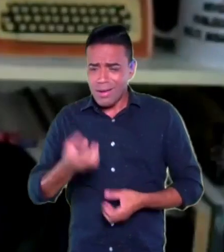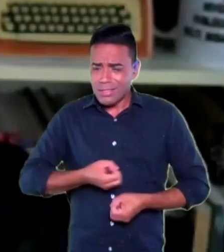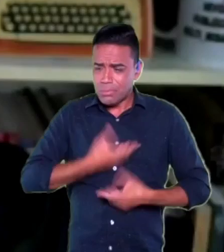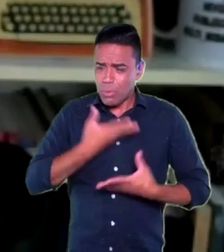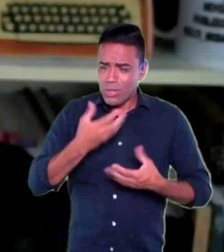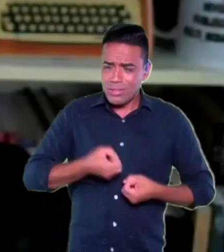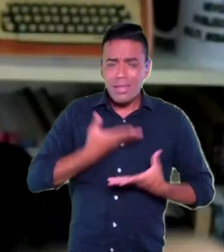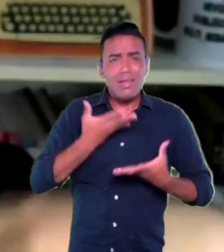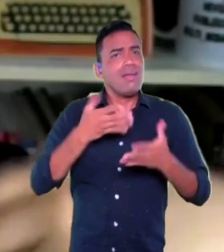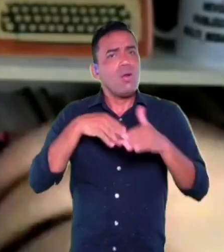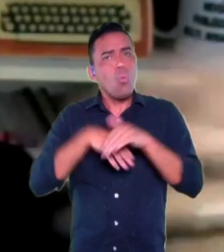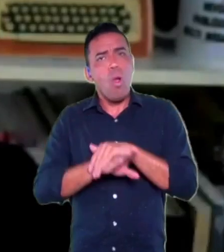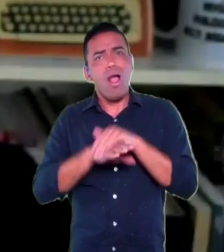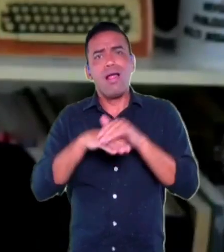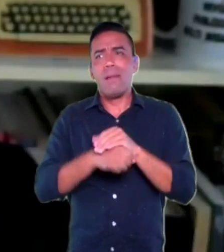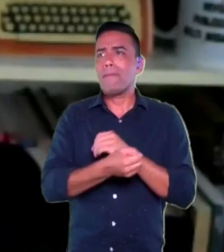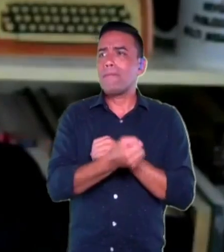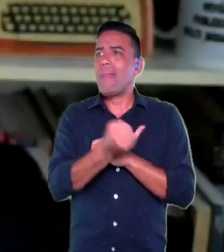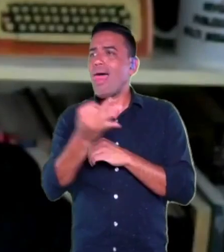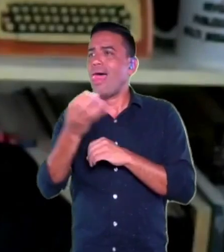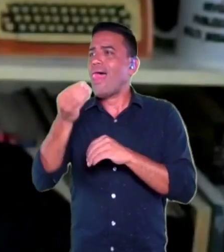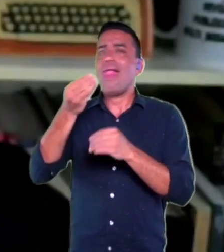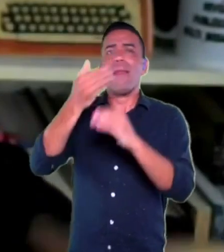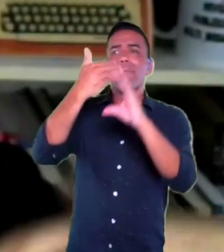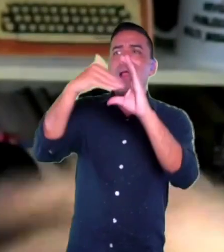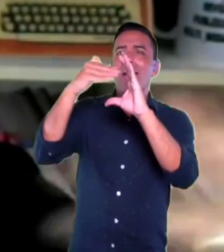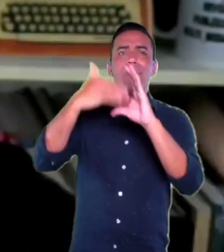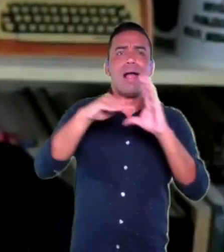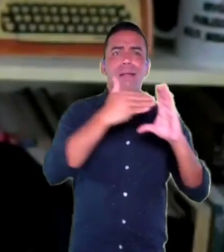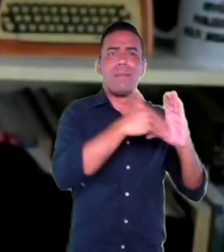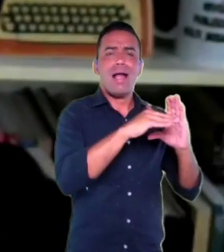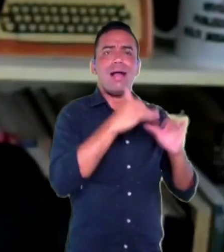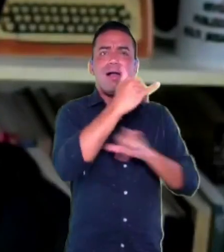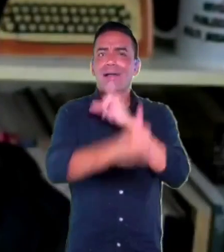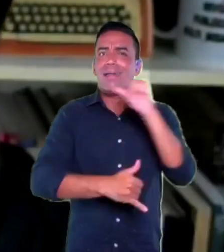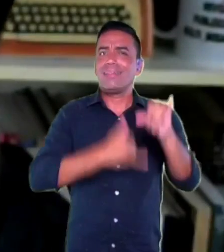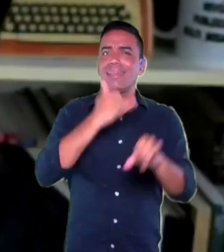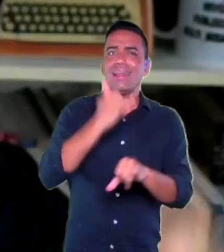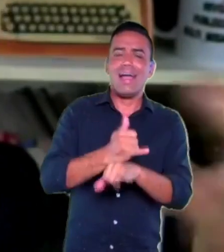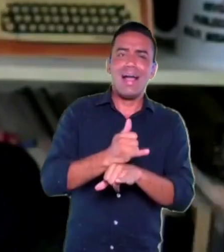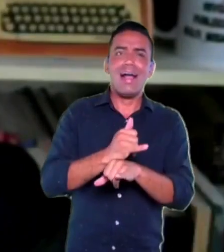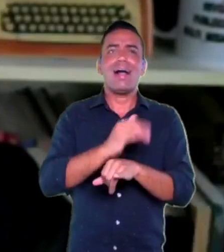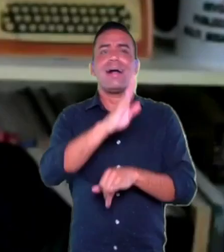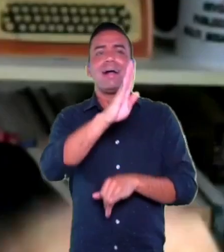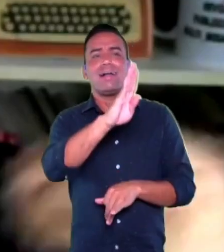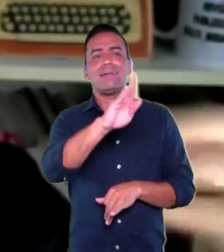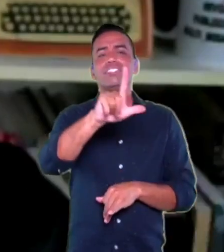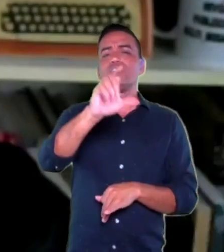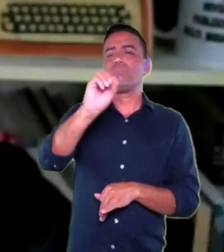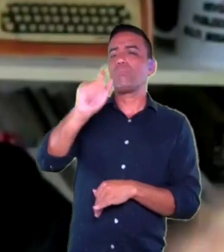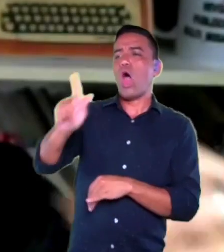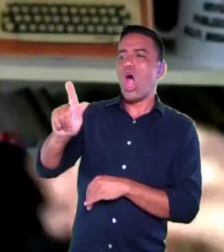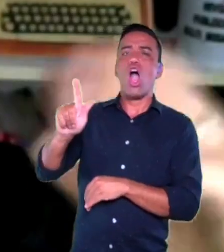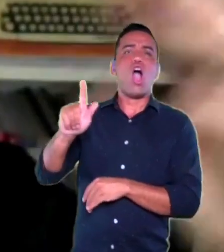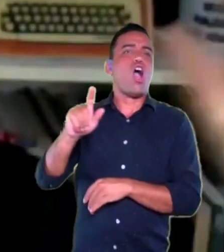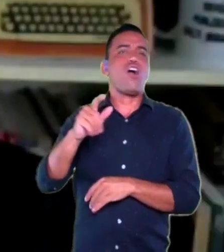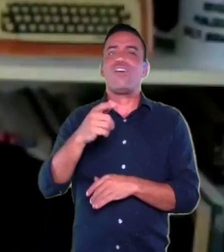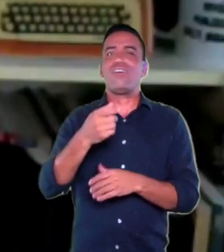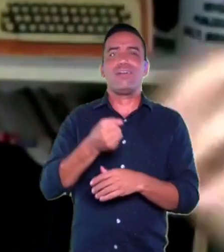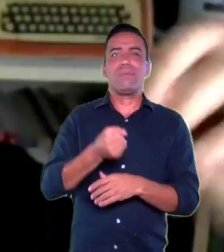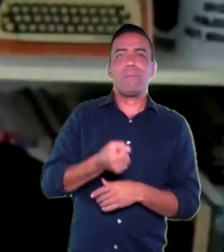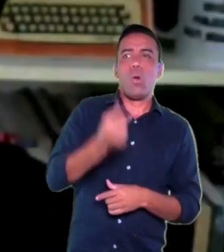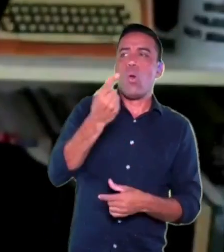esparso, espalhado em revista eletrônica, blog não sei de quem, essas coisas que você vai fazendo,